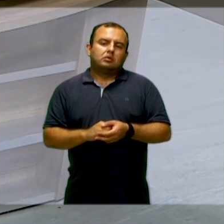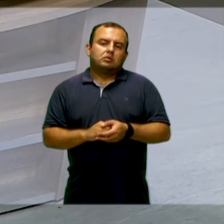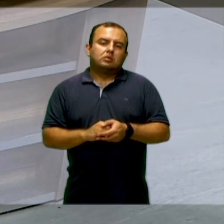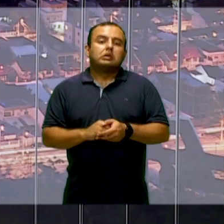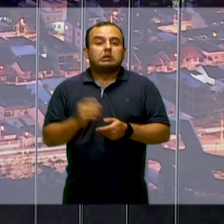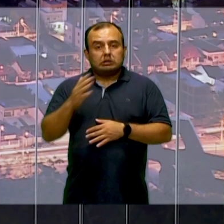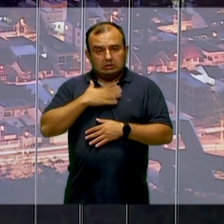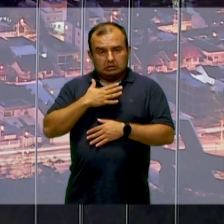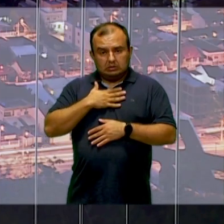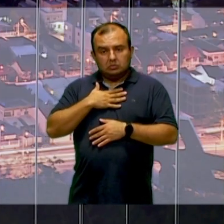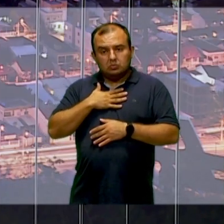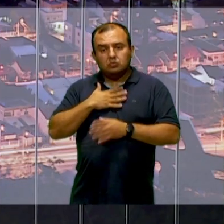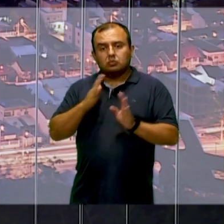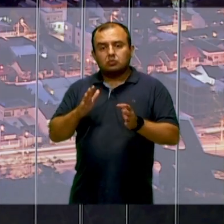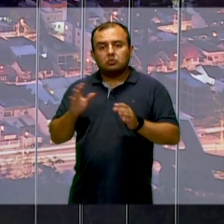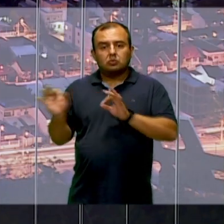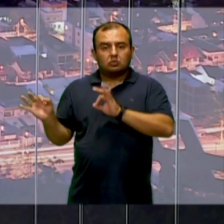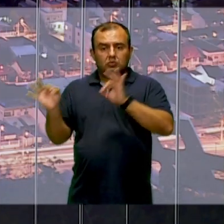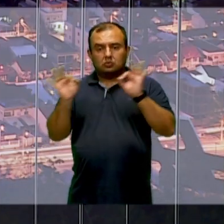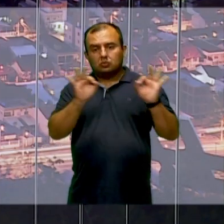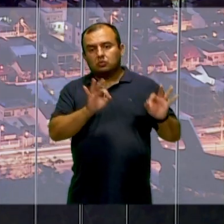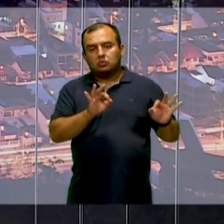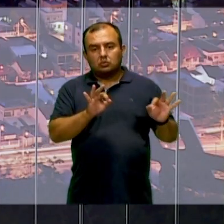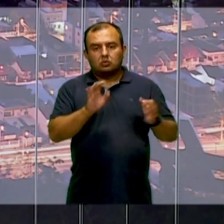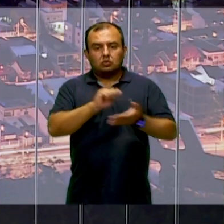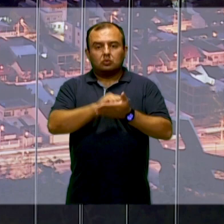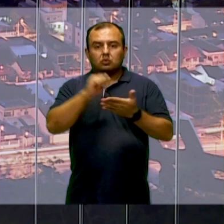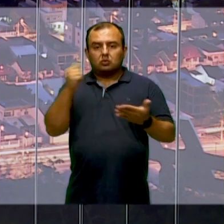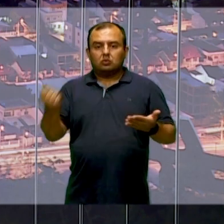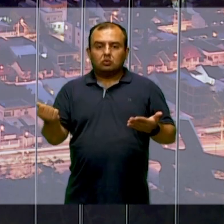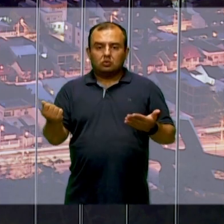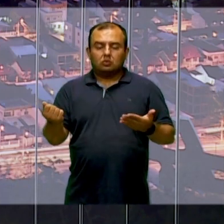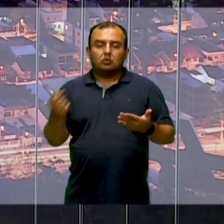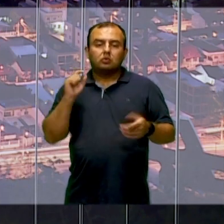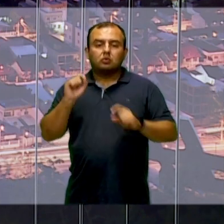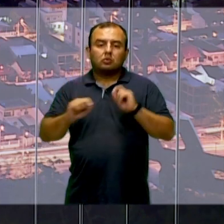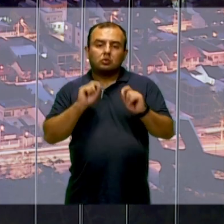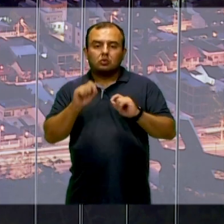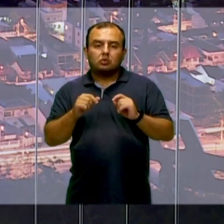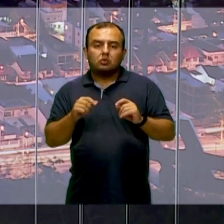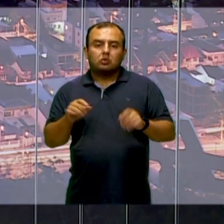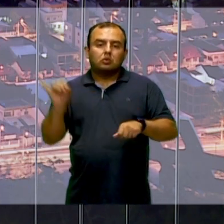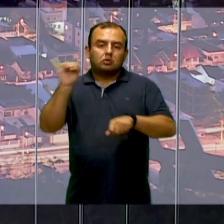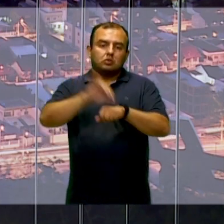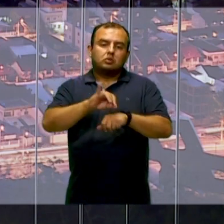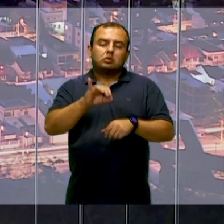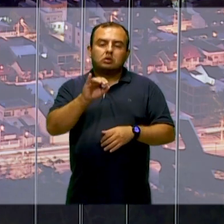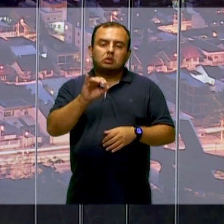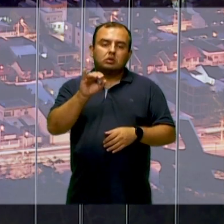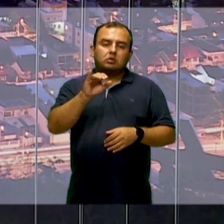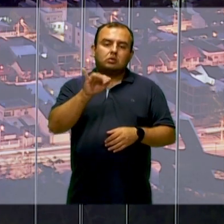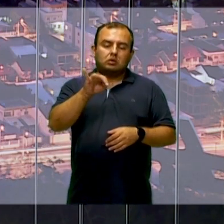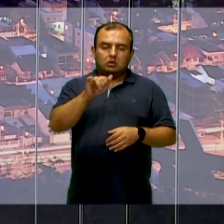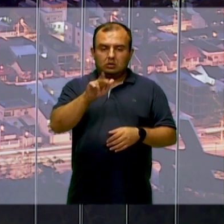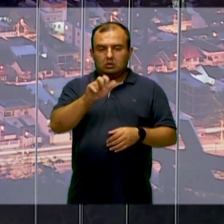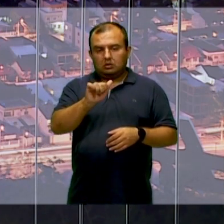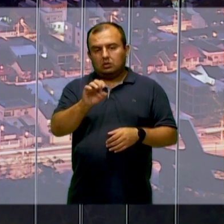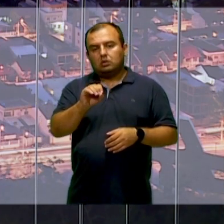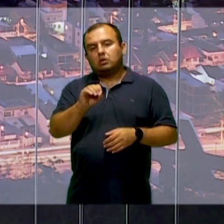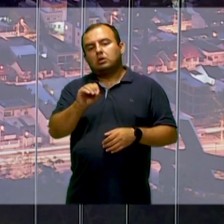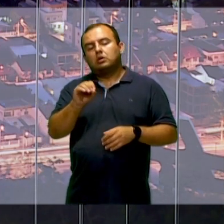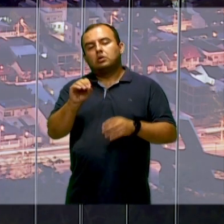Eu especificamente acompanho muito a agenda do que se passa no Centro Integrado de Cultura de Florianópolis, o